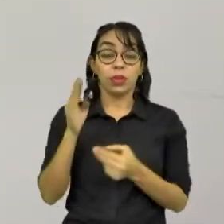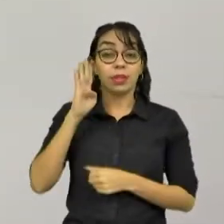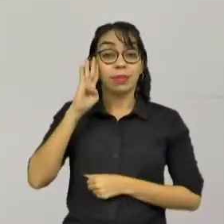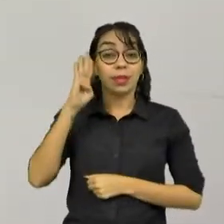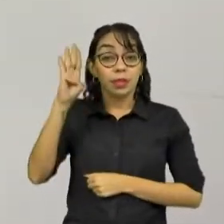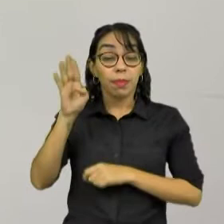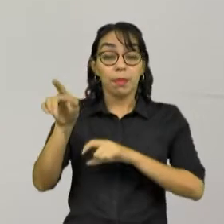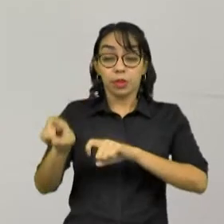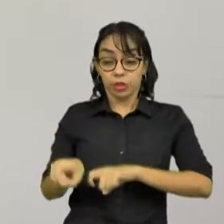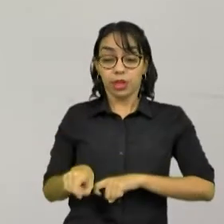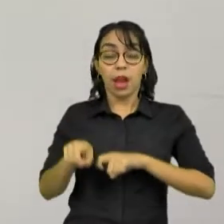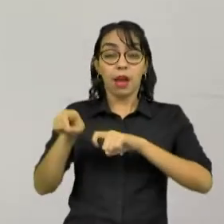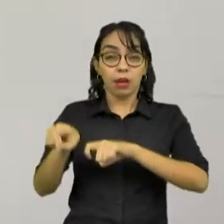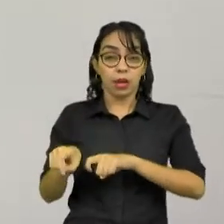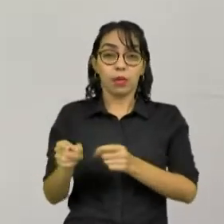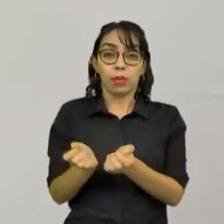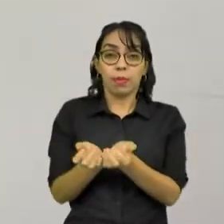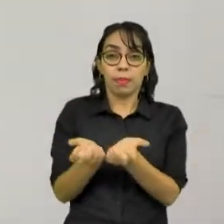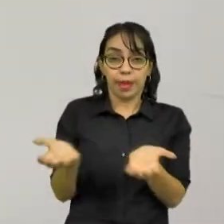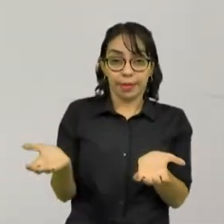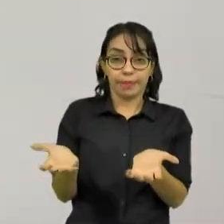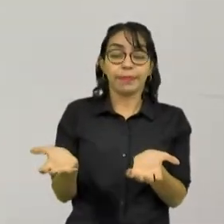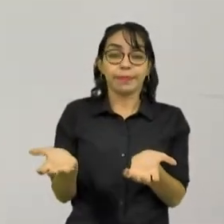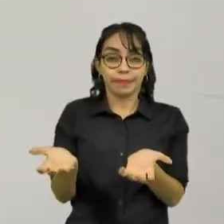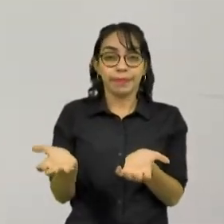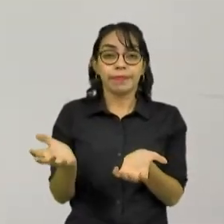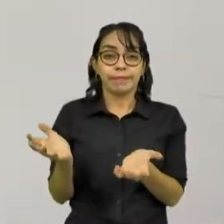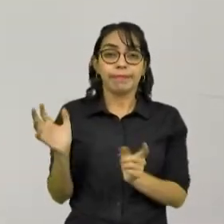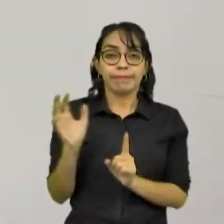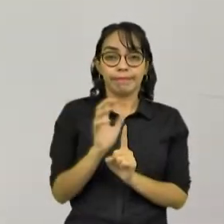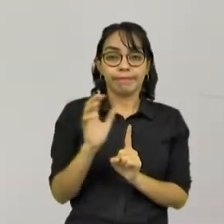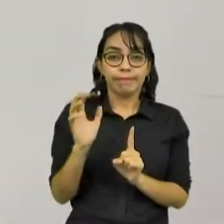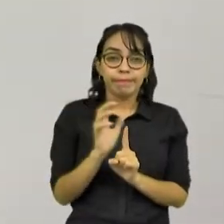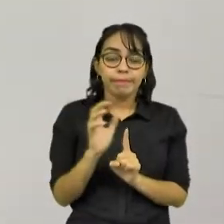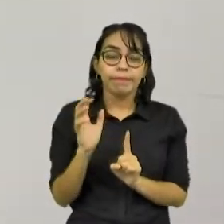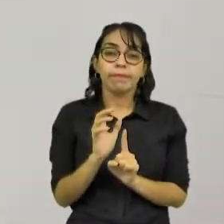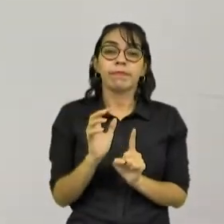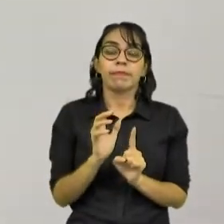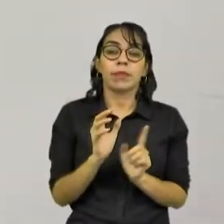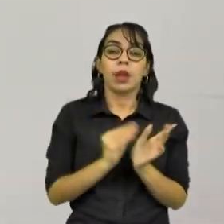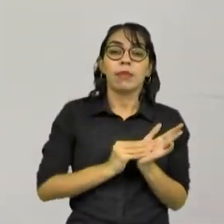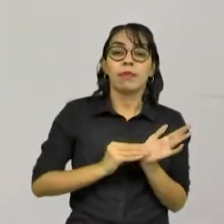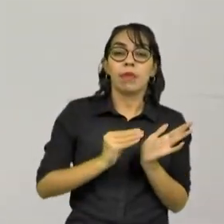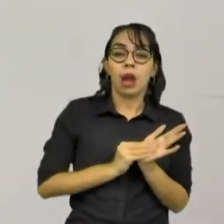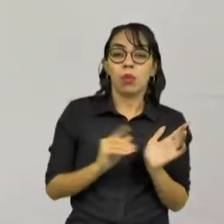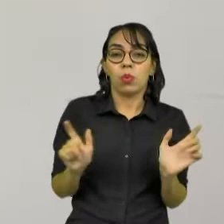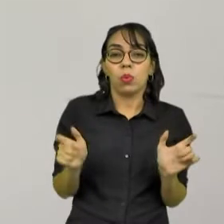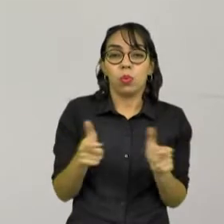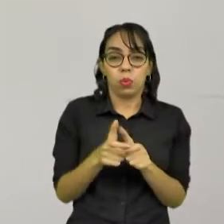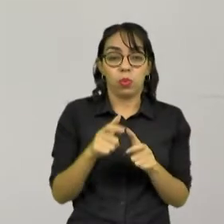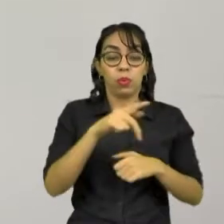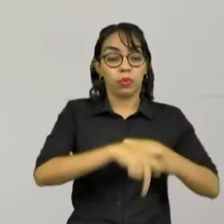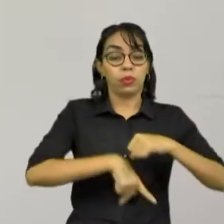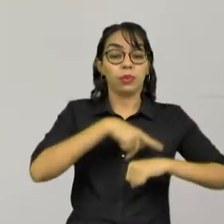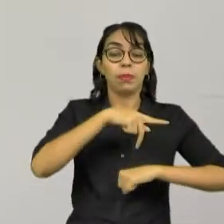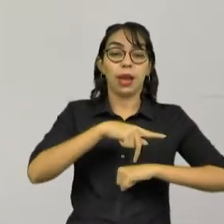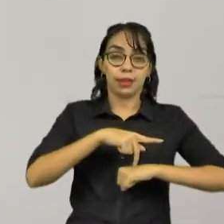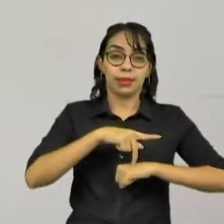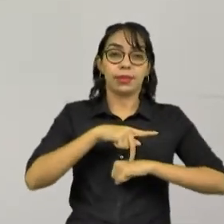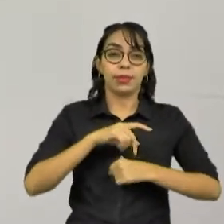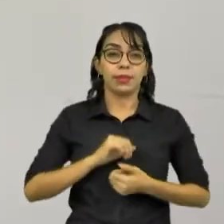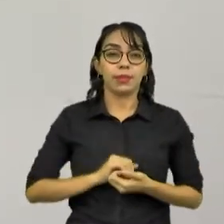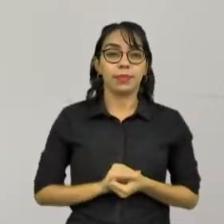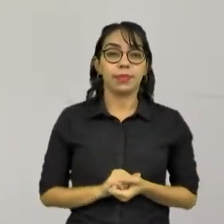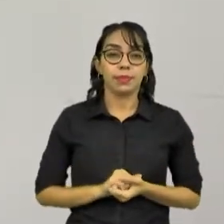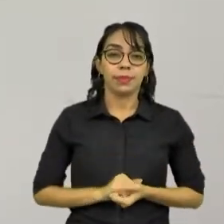podem gerar, né, uma falta de bens nos diversos países no mundo afora,